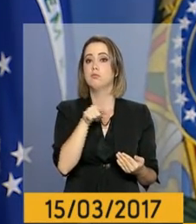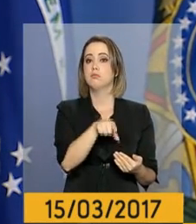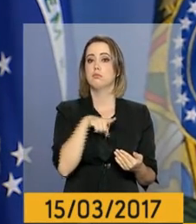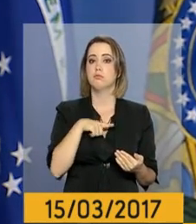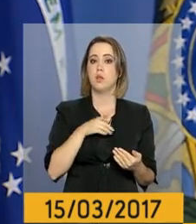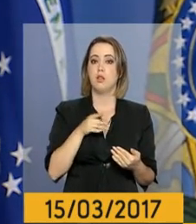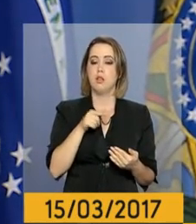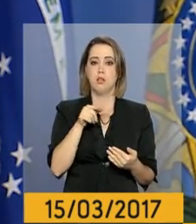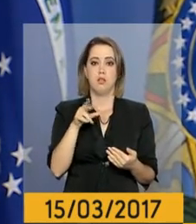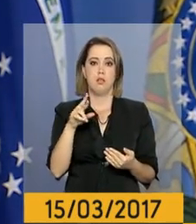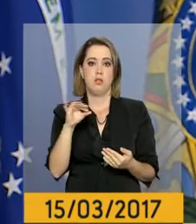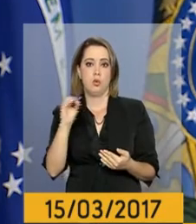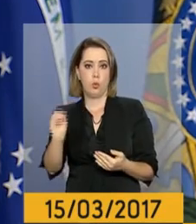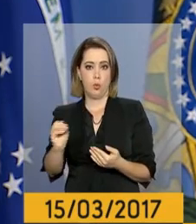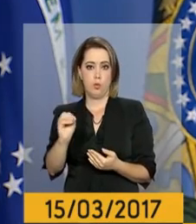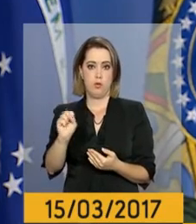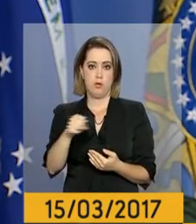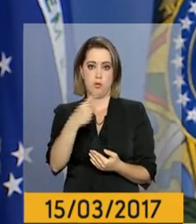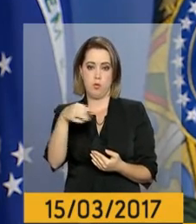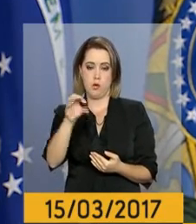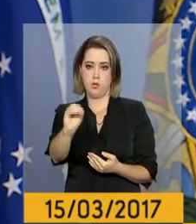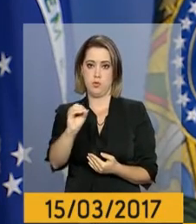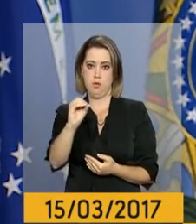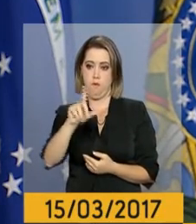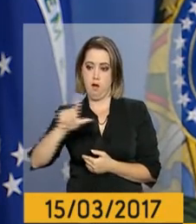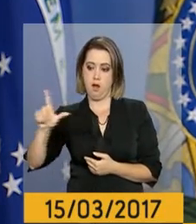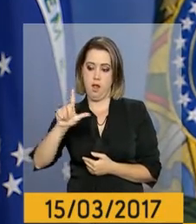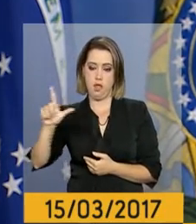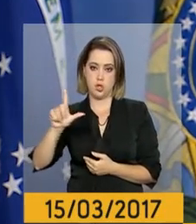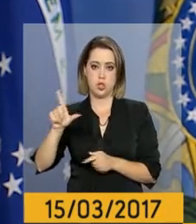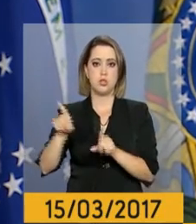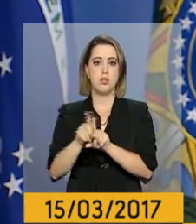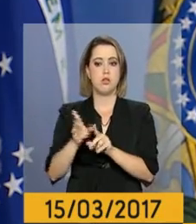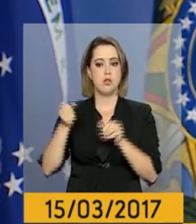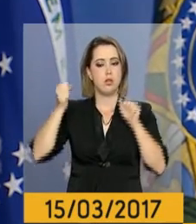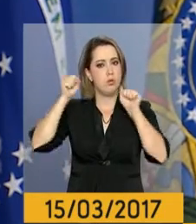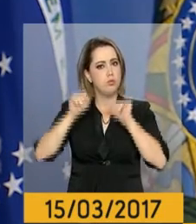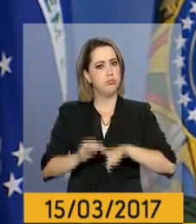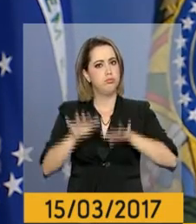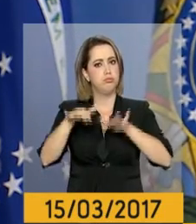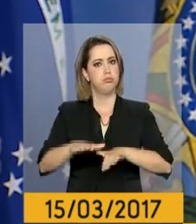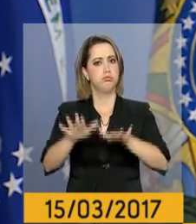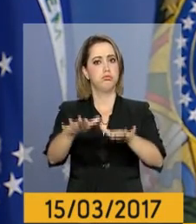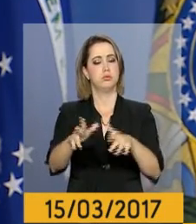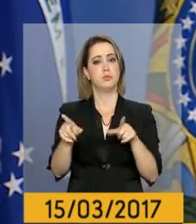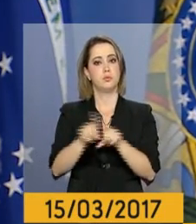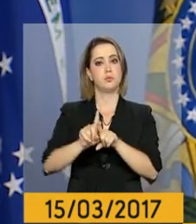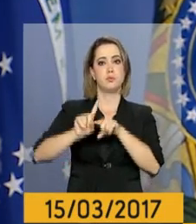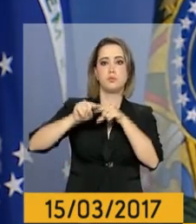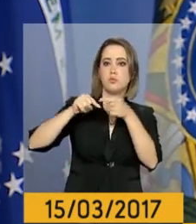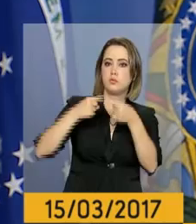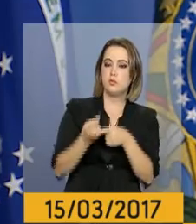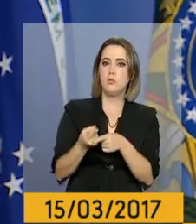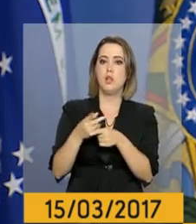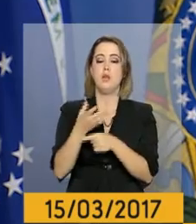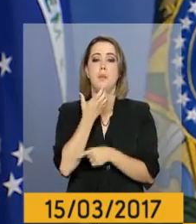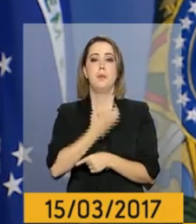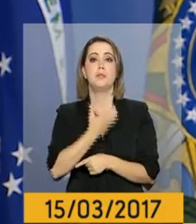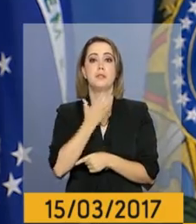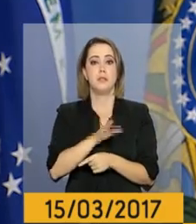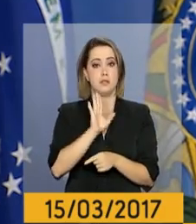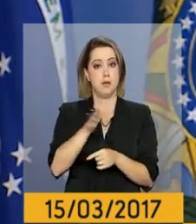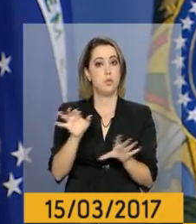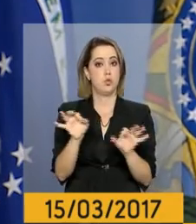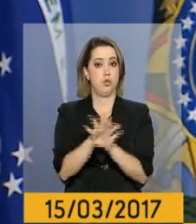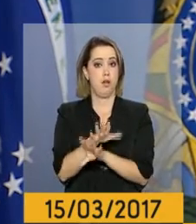agora o eixo leste inaugurando mais adiante no buraco mas adiante dezembro isso norte que vai alimentar